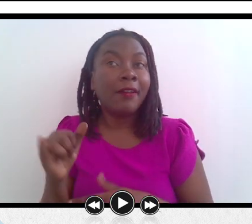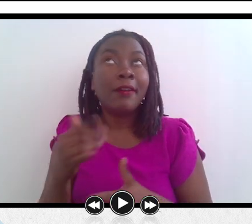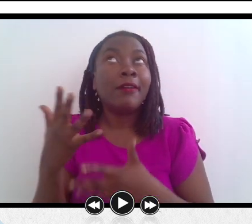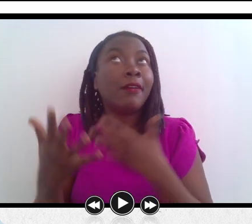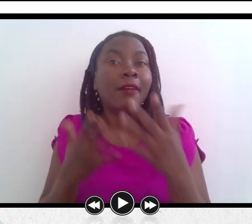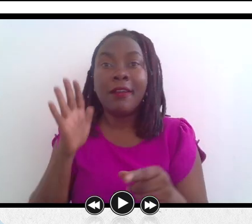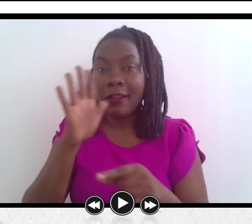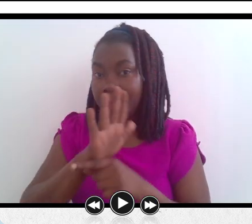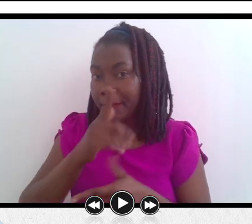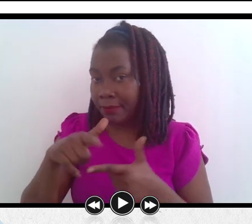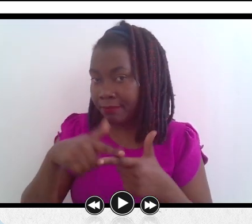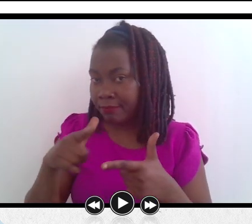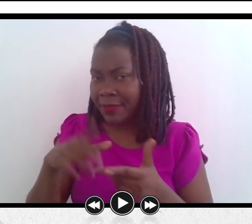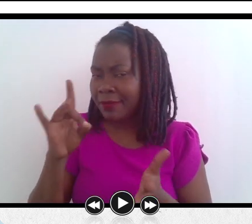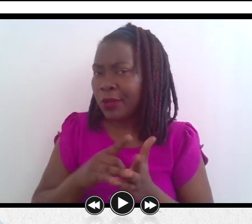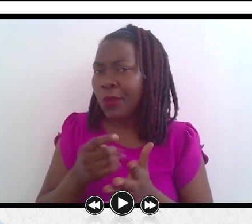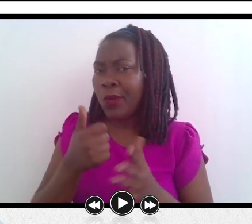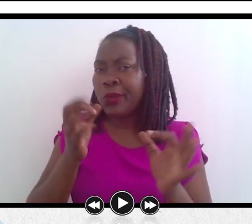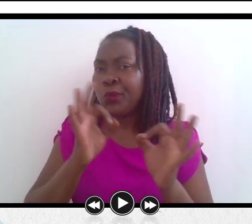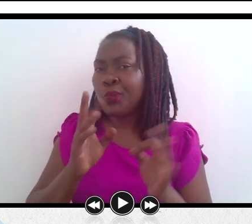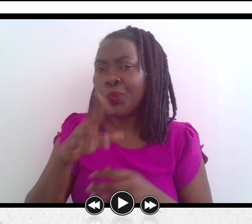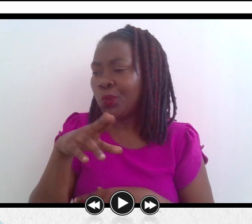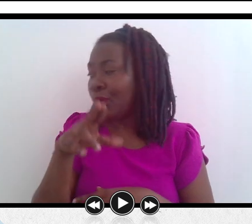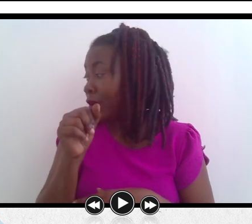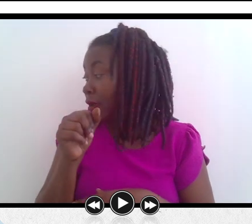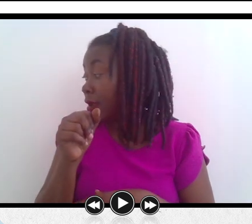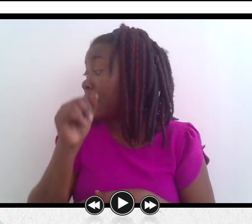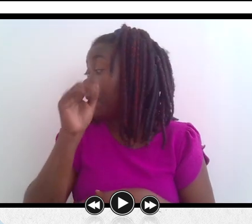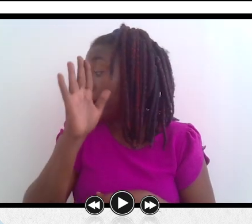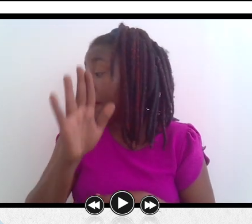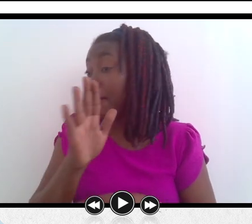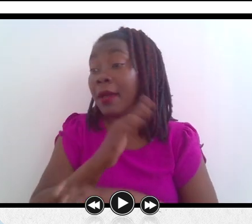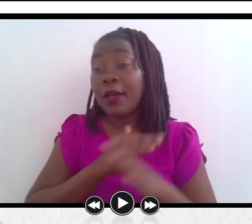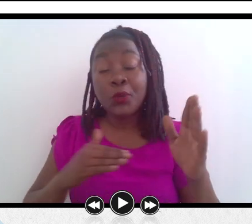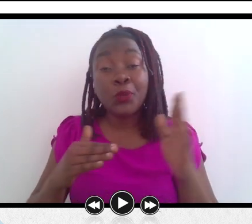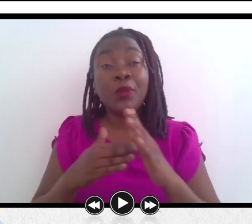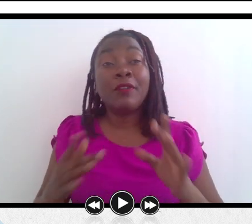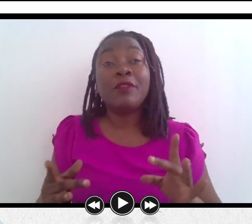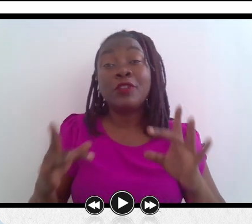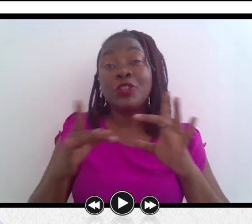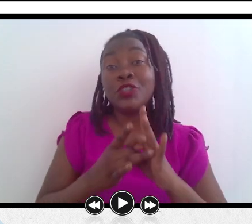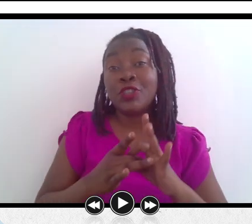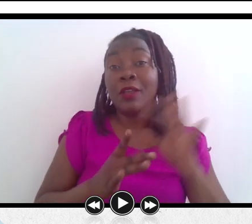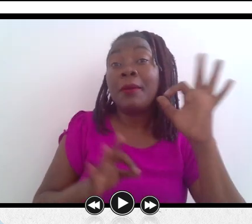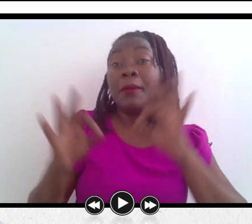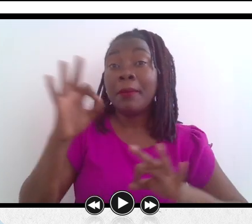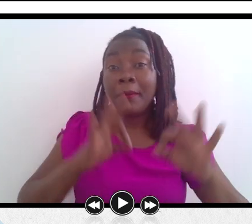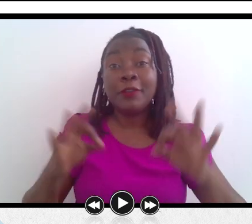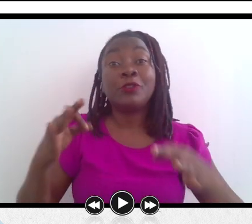resolver o problema. Na verdade, quase nunca elas vão resolver o problema. Mas elas estão totalmente vinculadas aos planos que